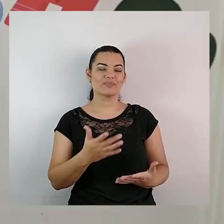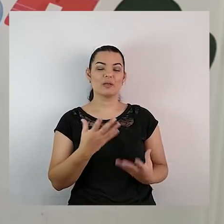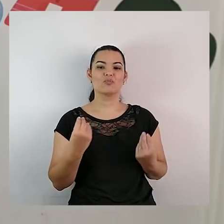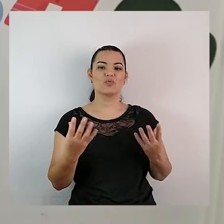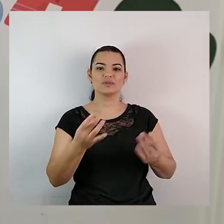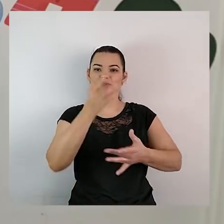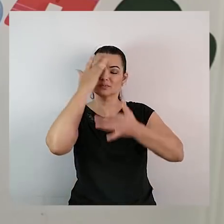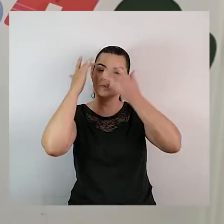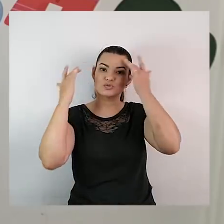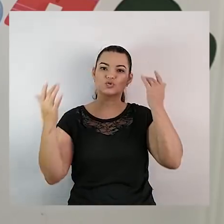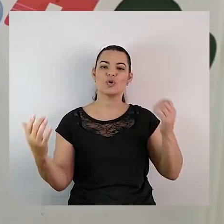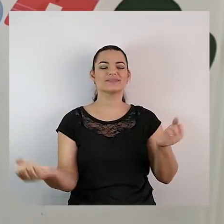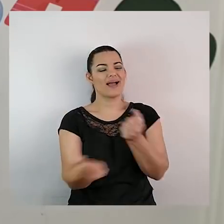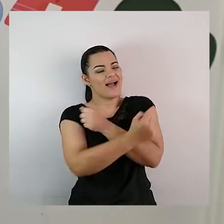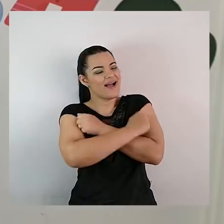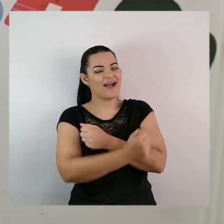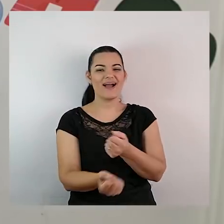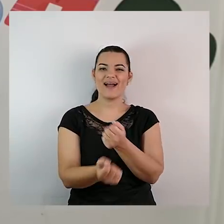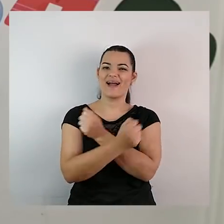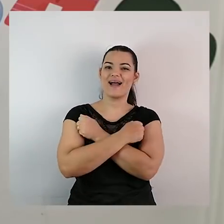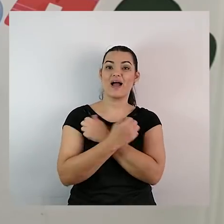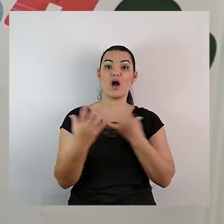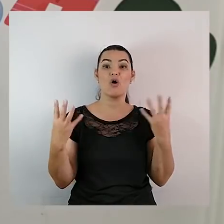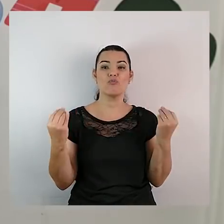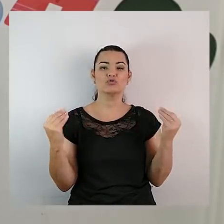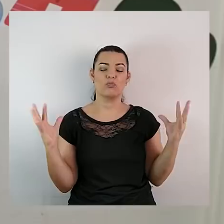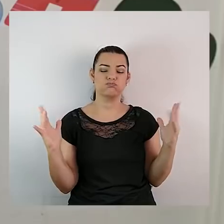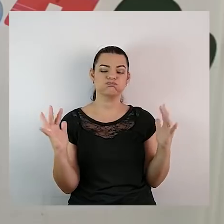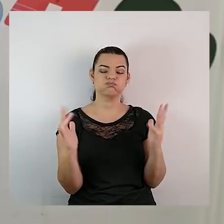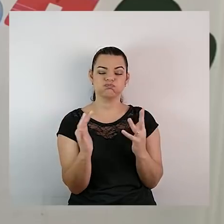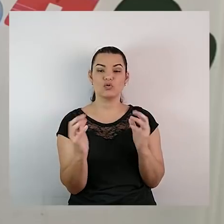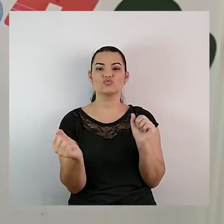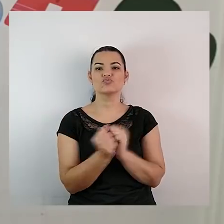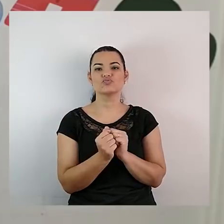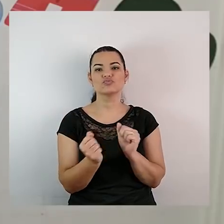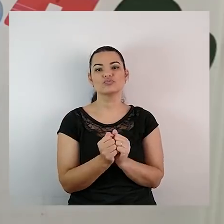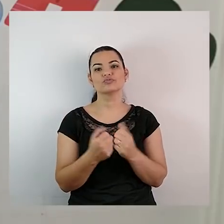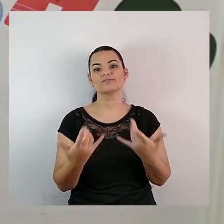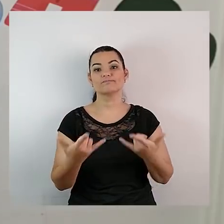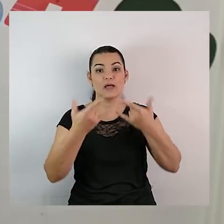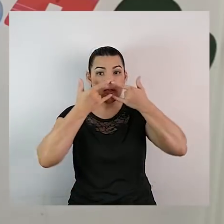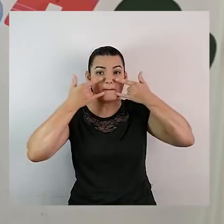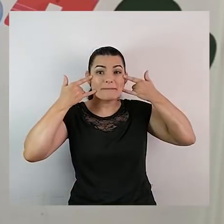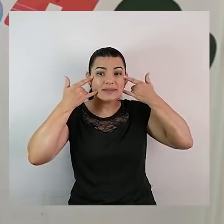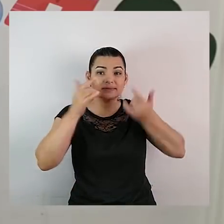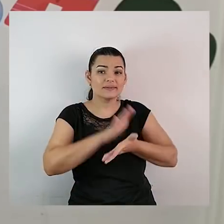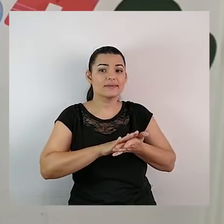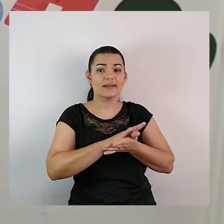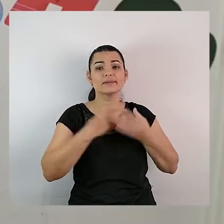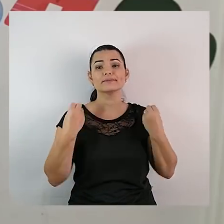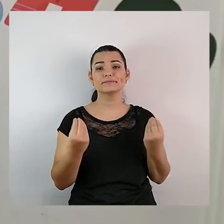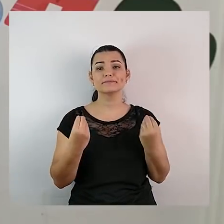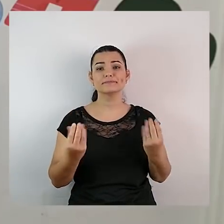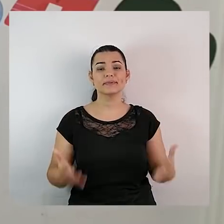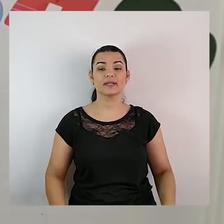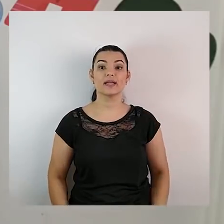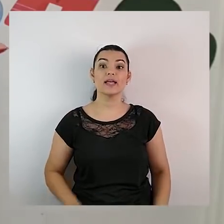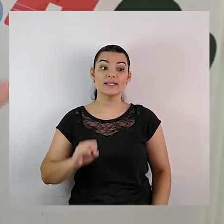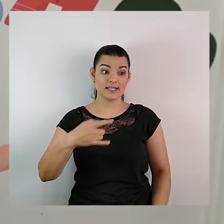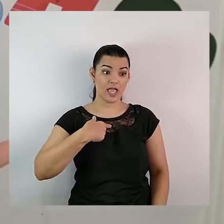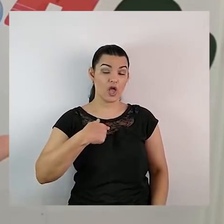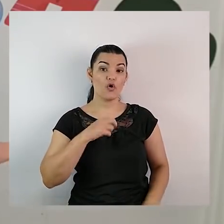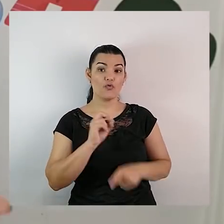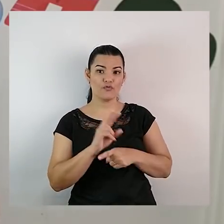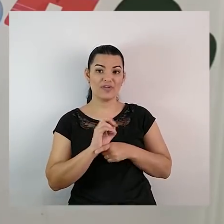tão difícil, não usando máscara. Se eu estou sem máscara e o vírus está comigo, quando